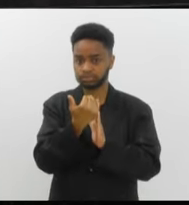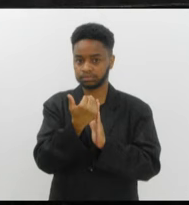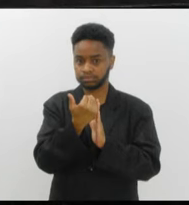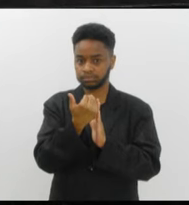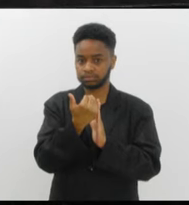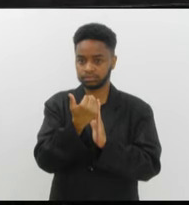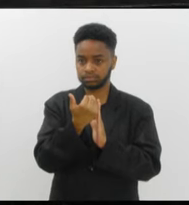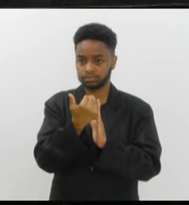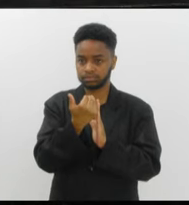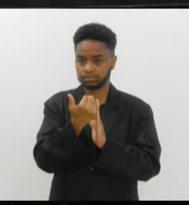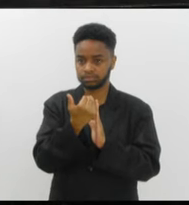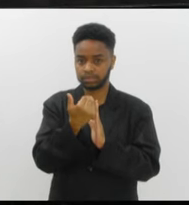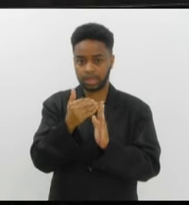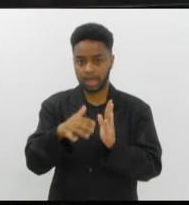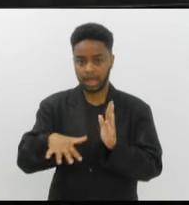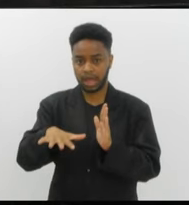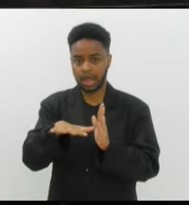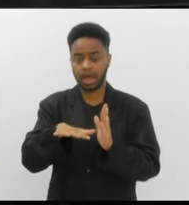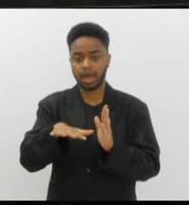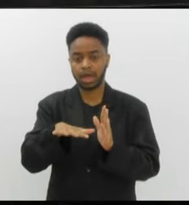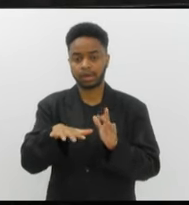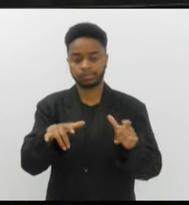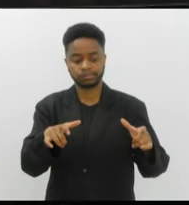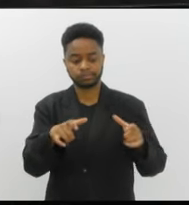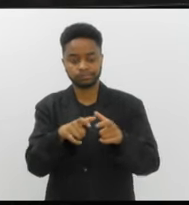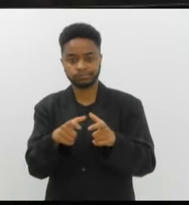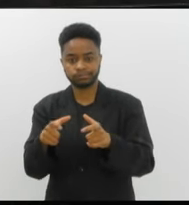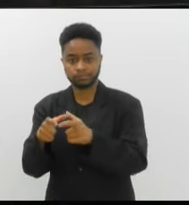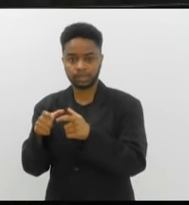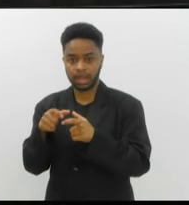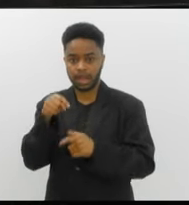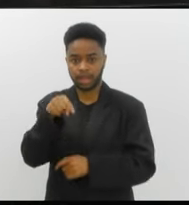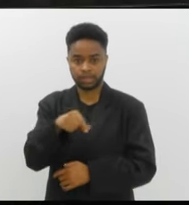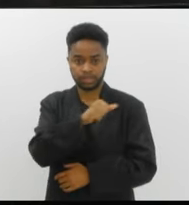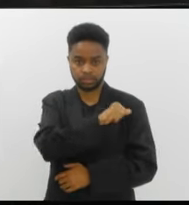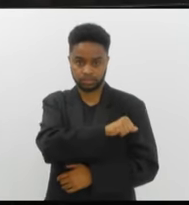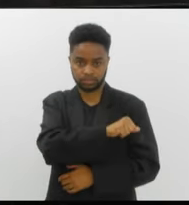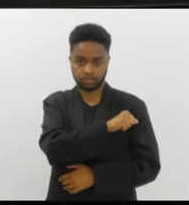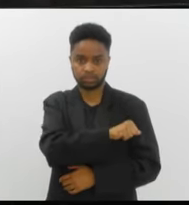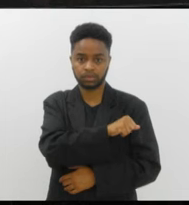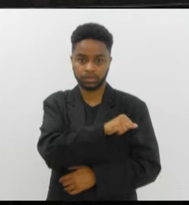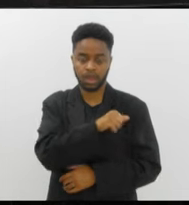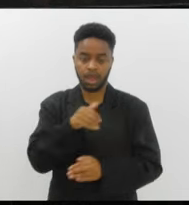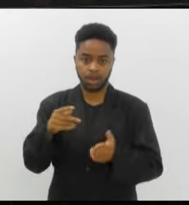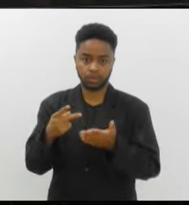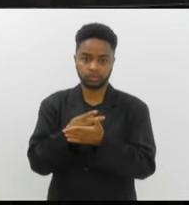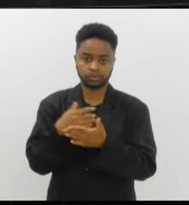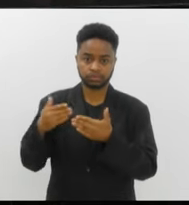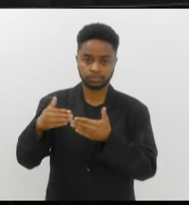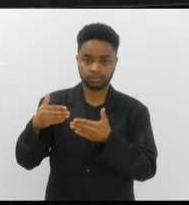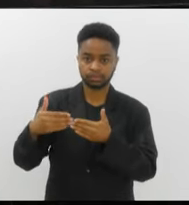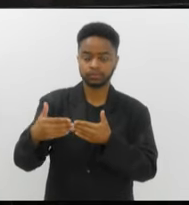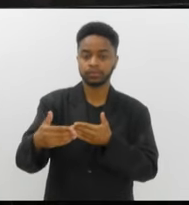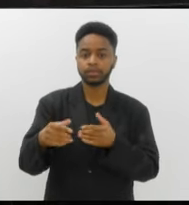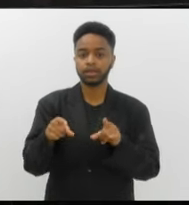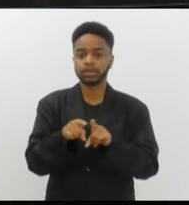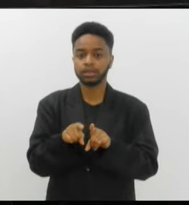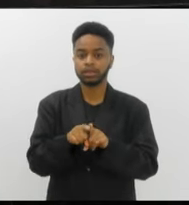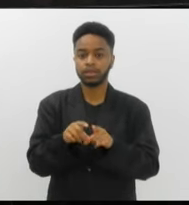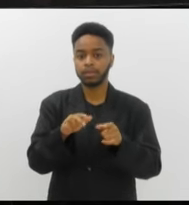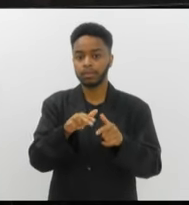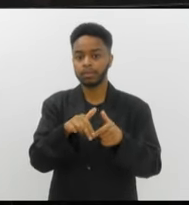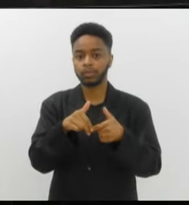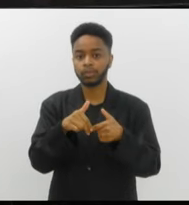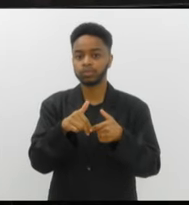concentrado em pequenas regiões aqui no nosso Estado que vem ocorrendo, mas também pela sua